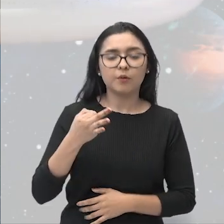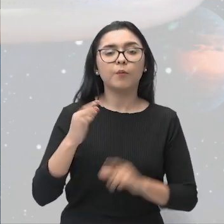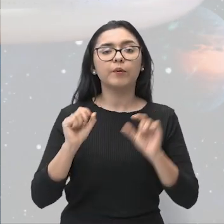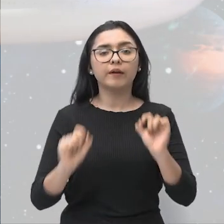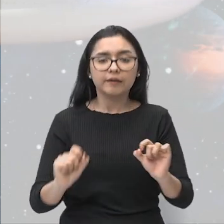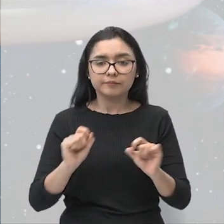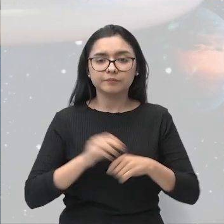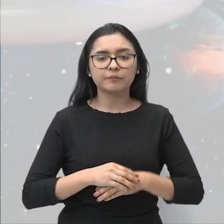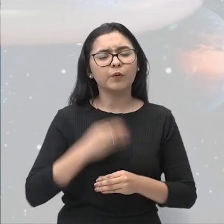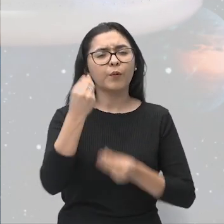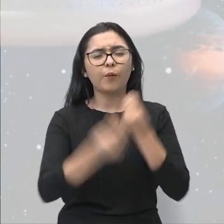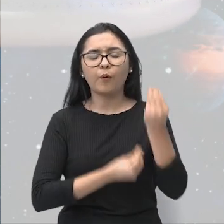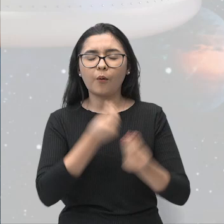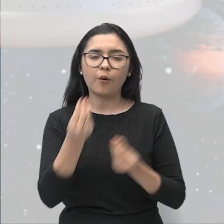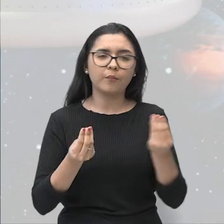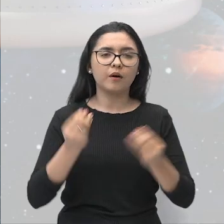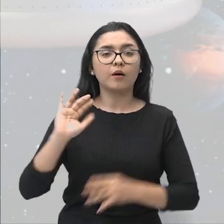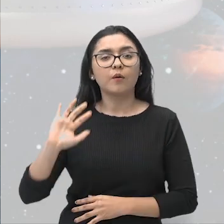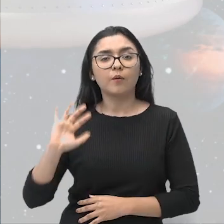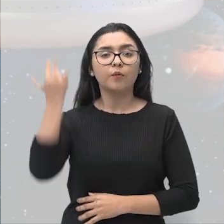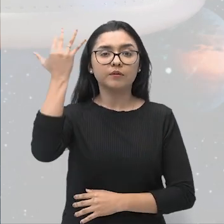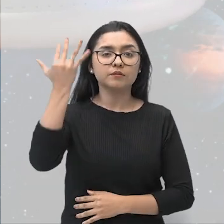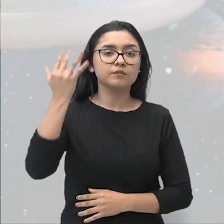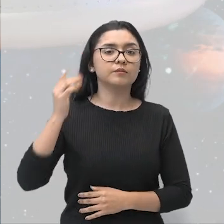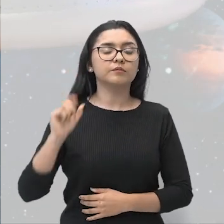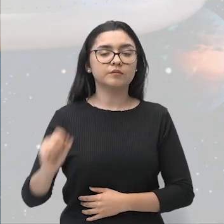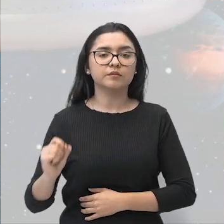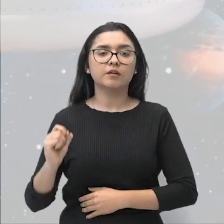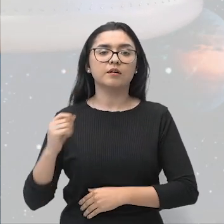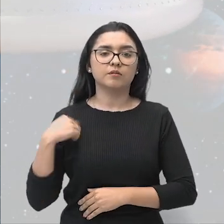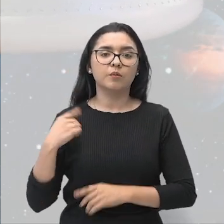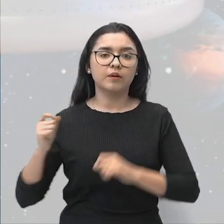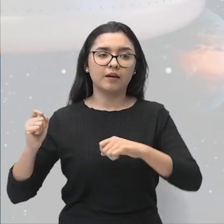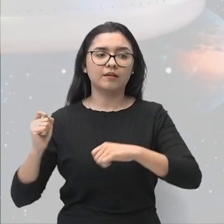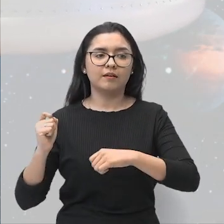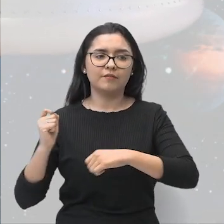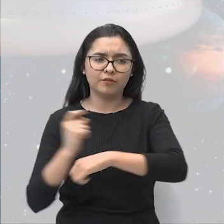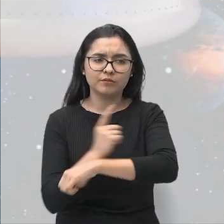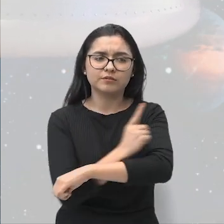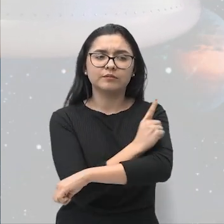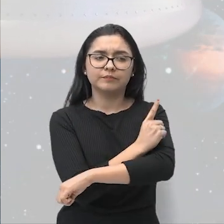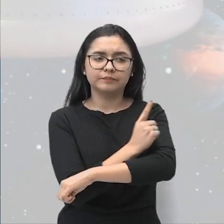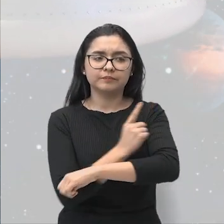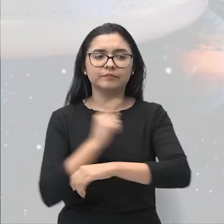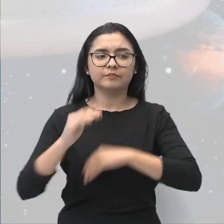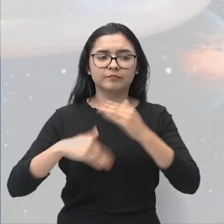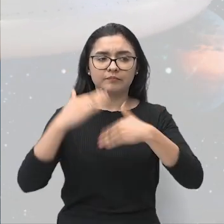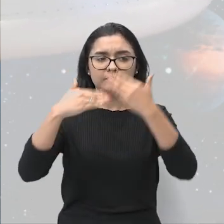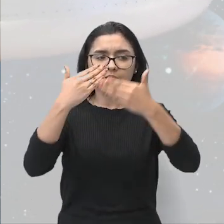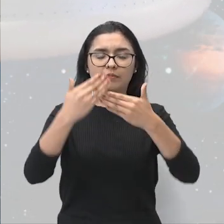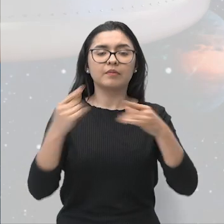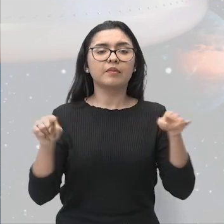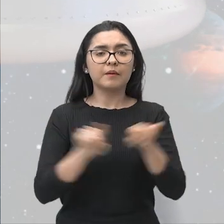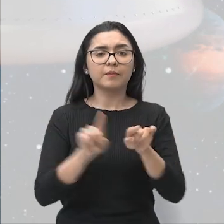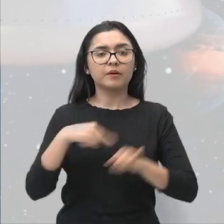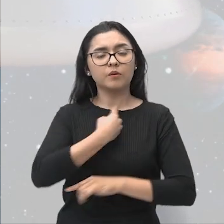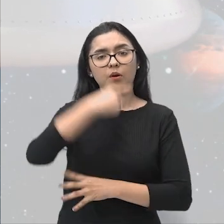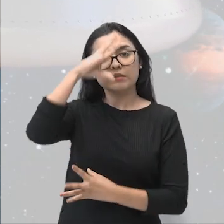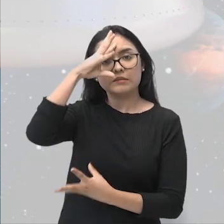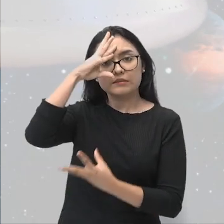forma que ocorreu a evolução e compreender esses